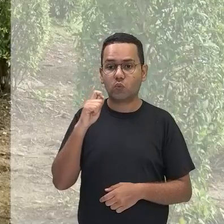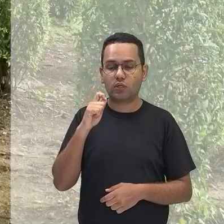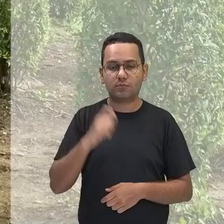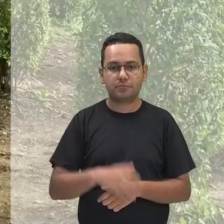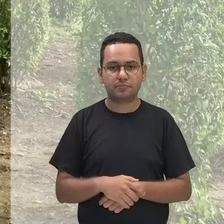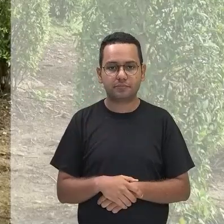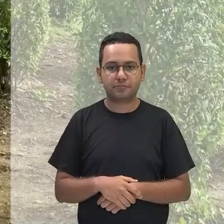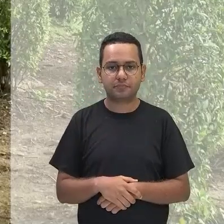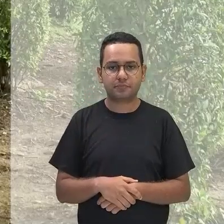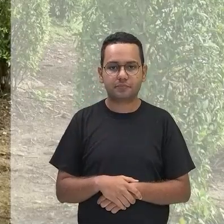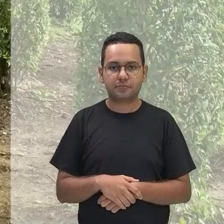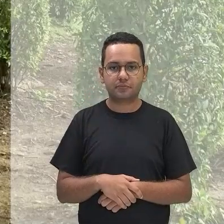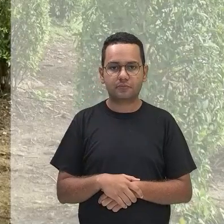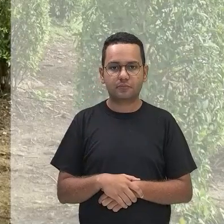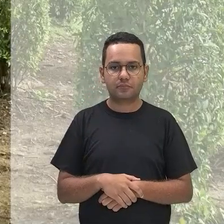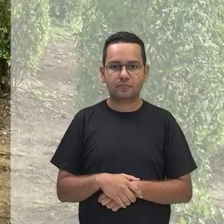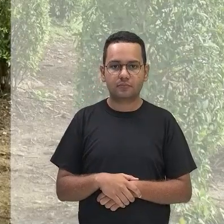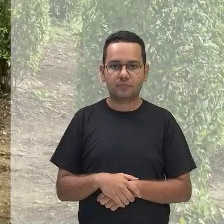né?